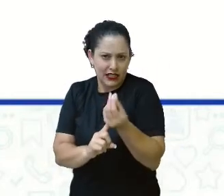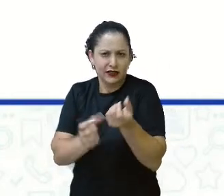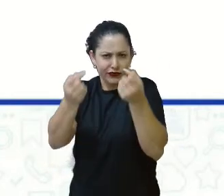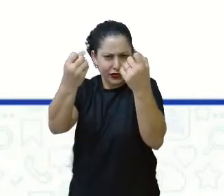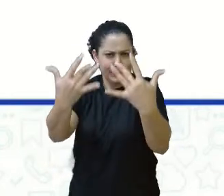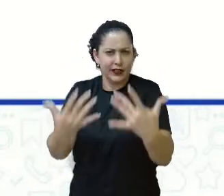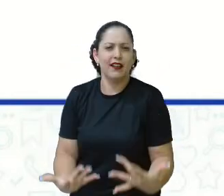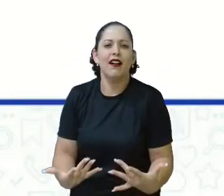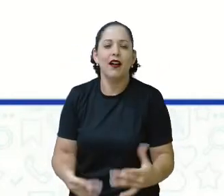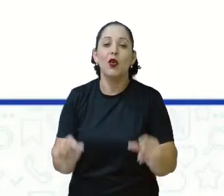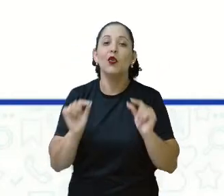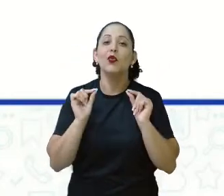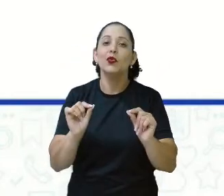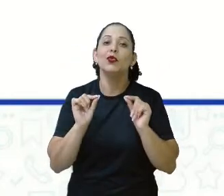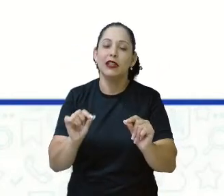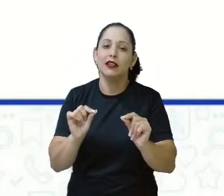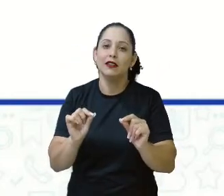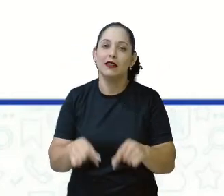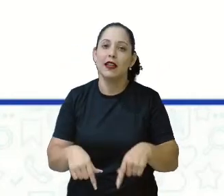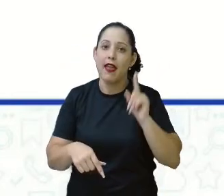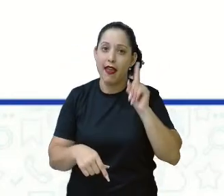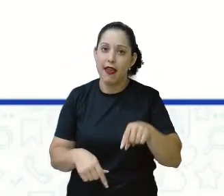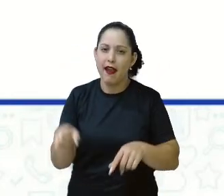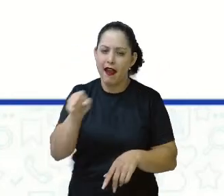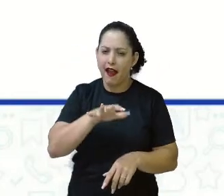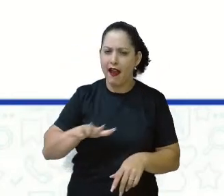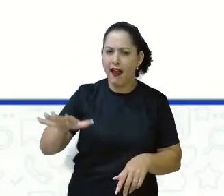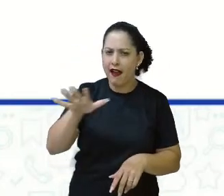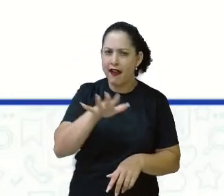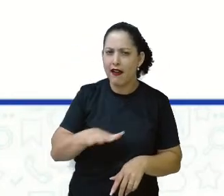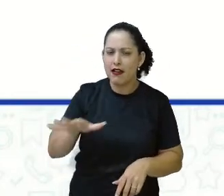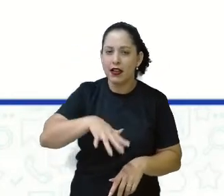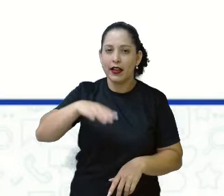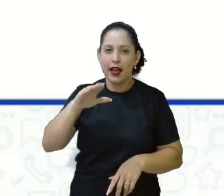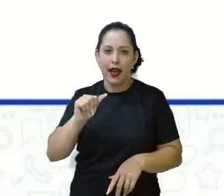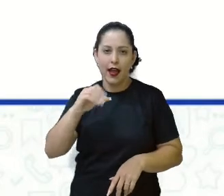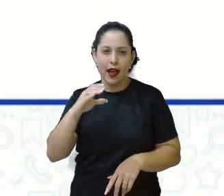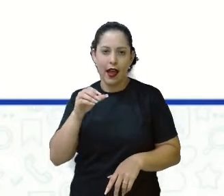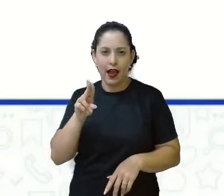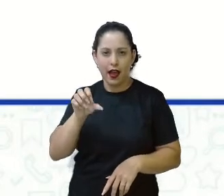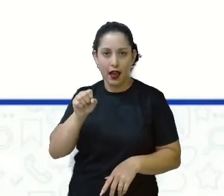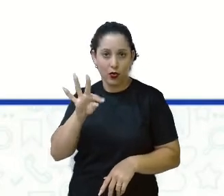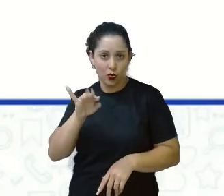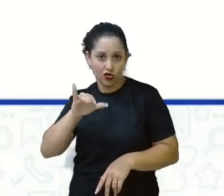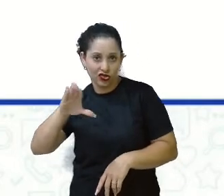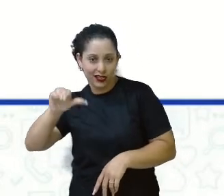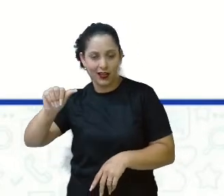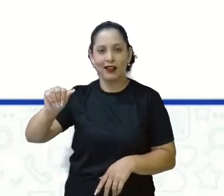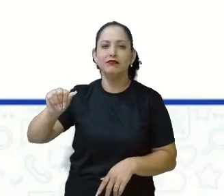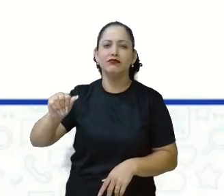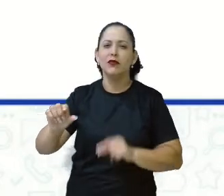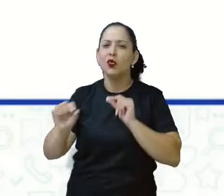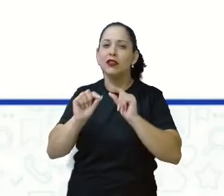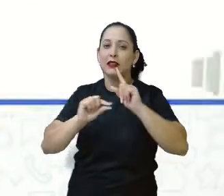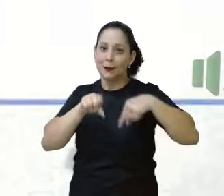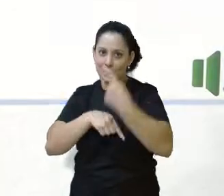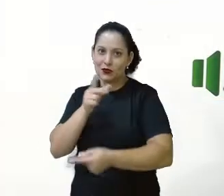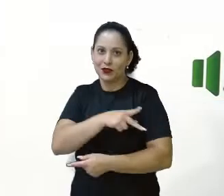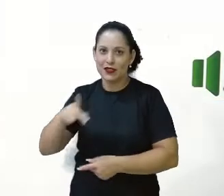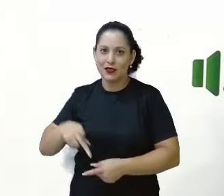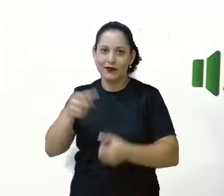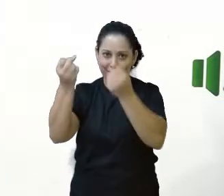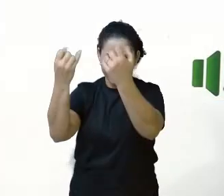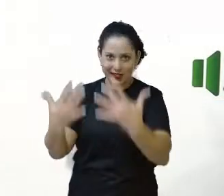da física que explica os sons é a acústica. A professora Isabel vai falar um pouquinho já sobre isso. E aí, vocês estão